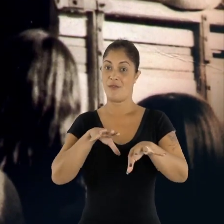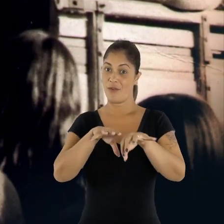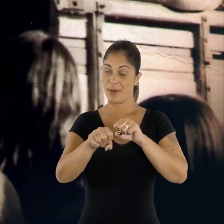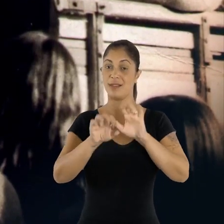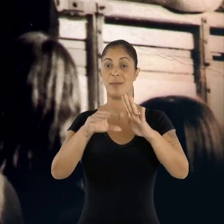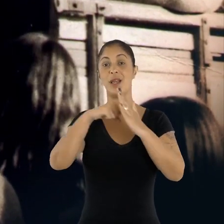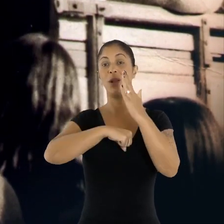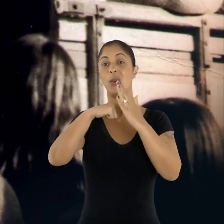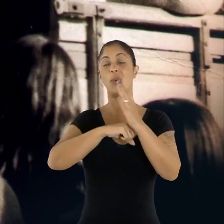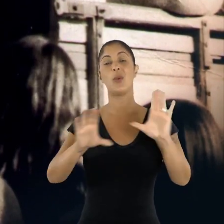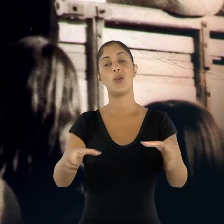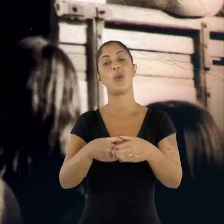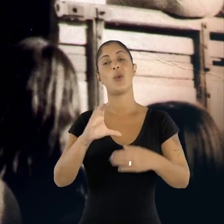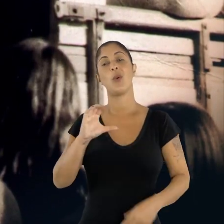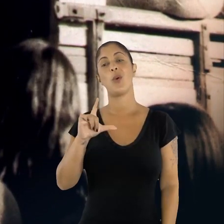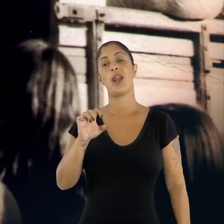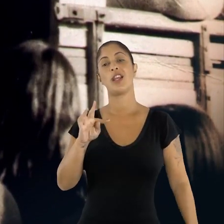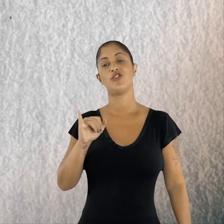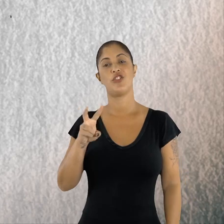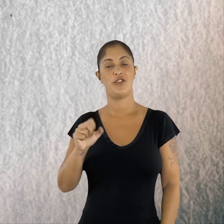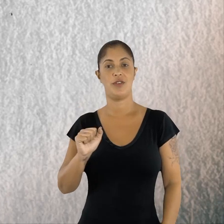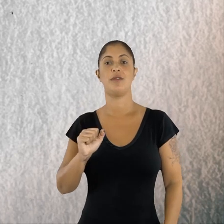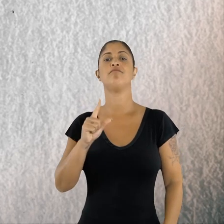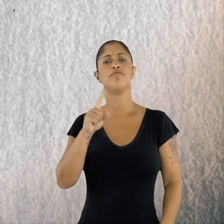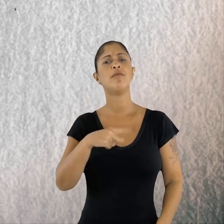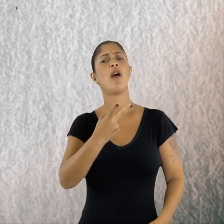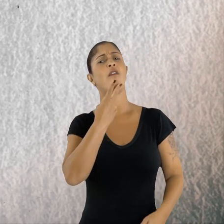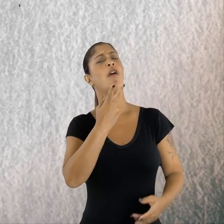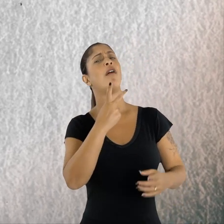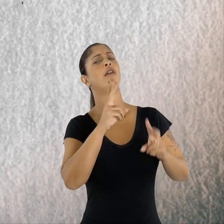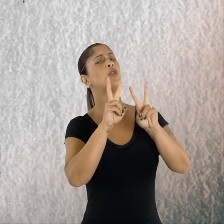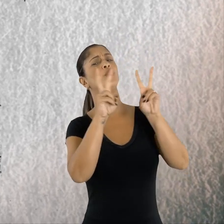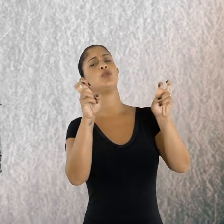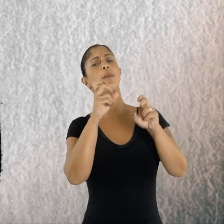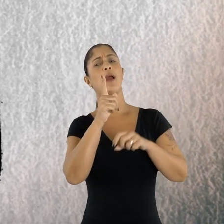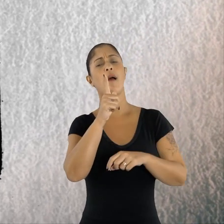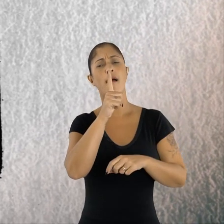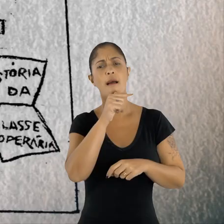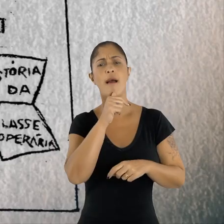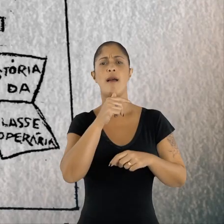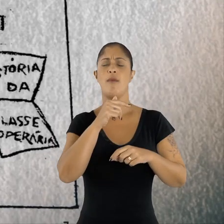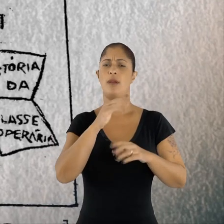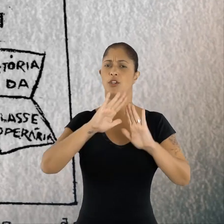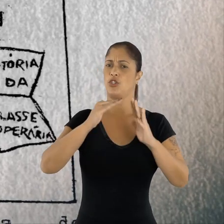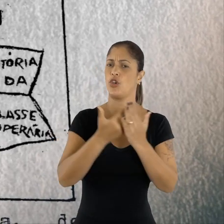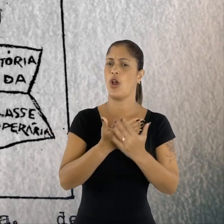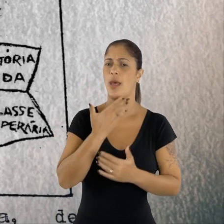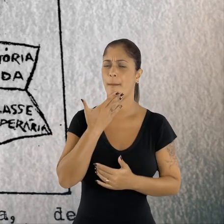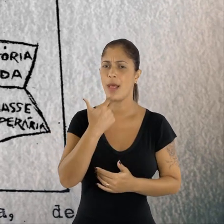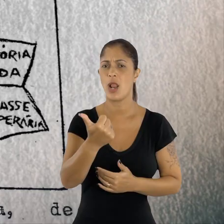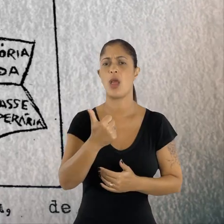formação para as lutas coletivas, de reivindicação de água, de transporte coletivo, de escola melhor